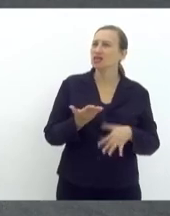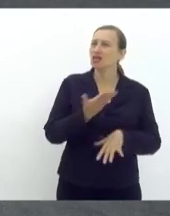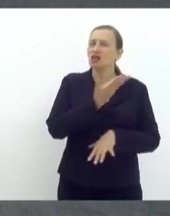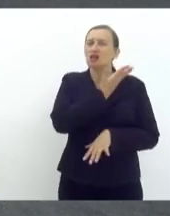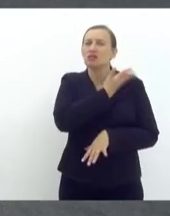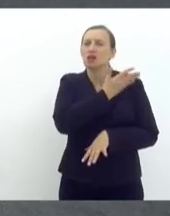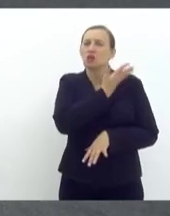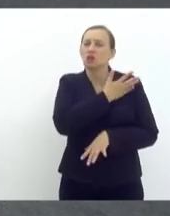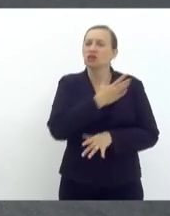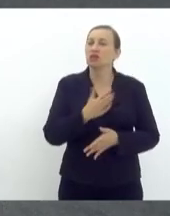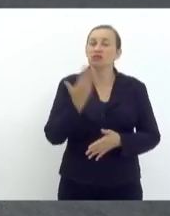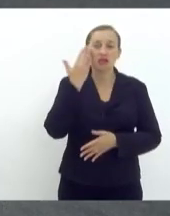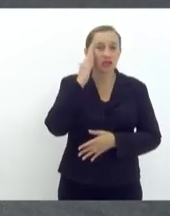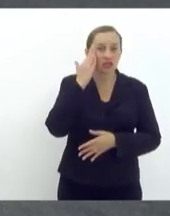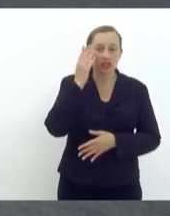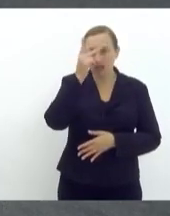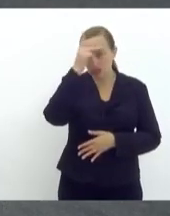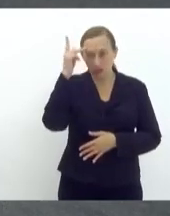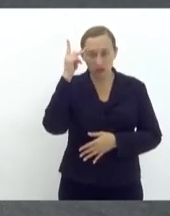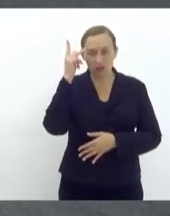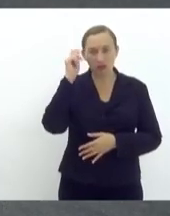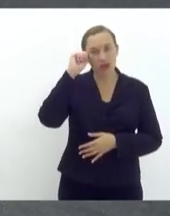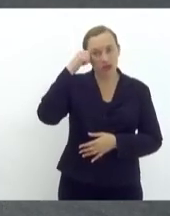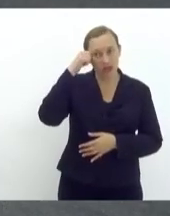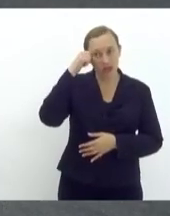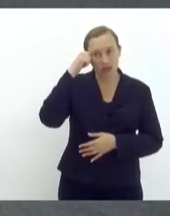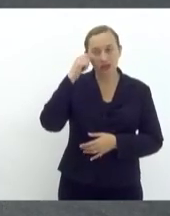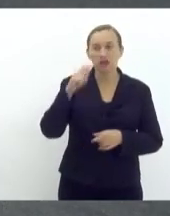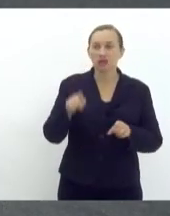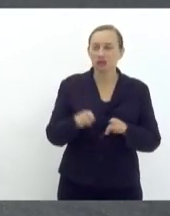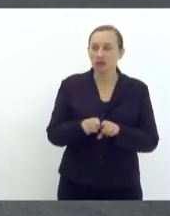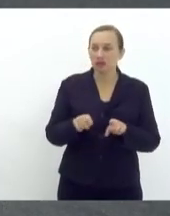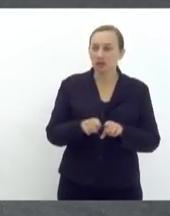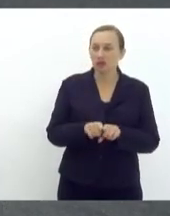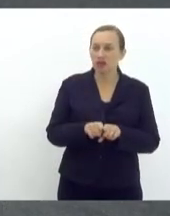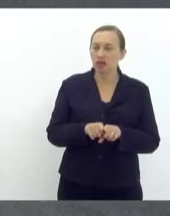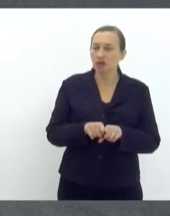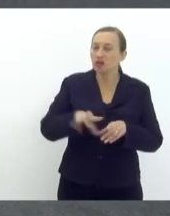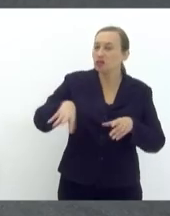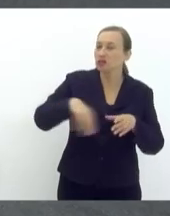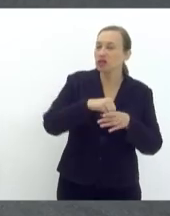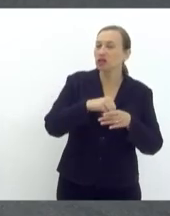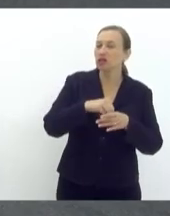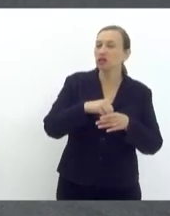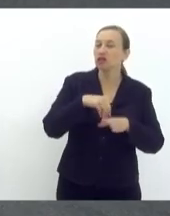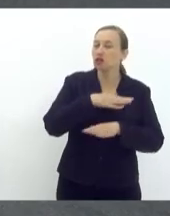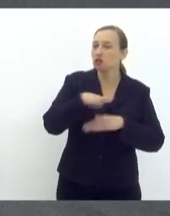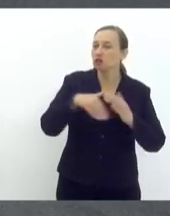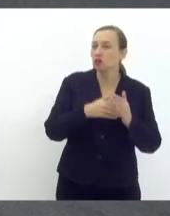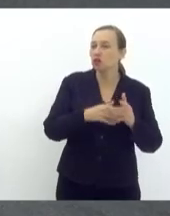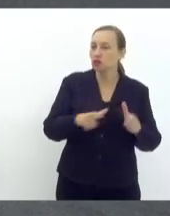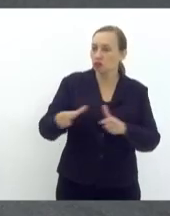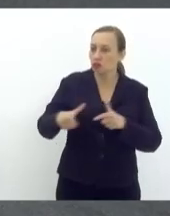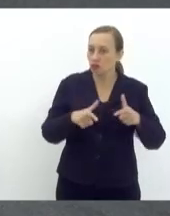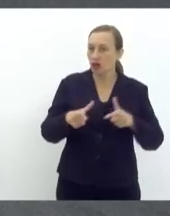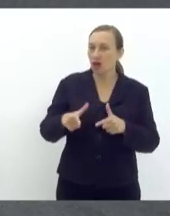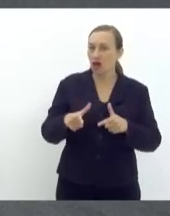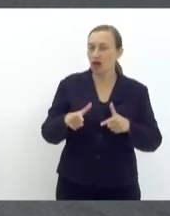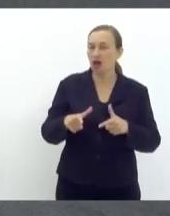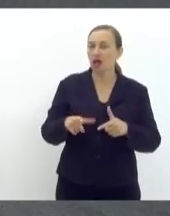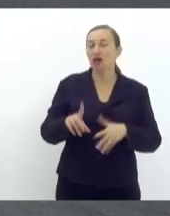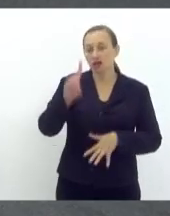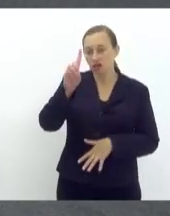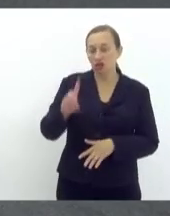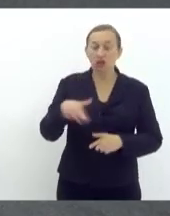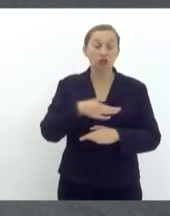entender que as pessoas negras estão ocupando cada vez mais espaço que devem ocupar e que isso é uma das formas que